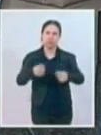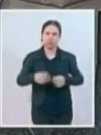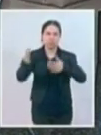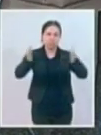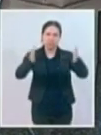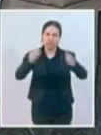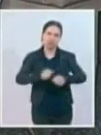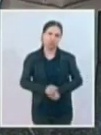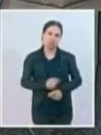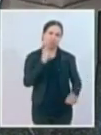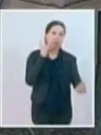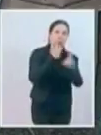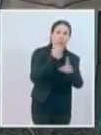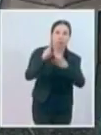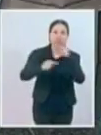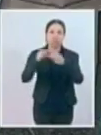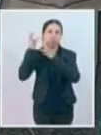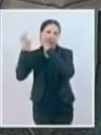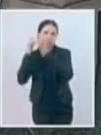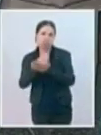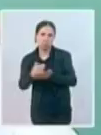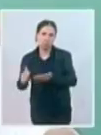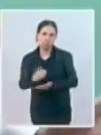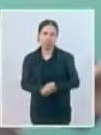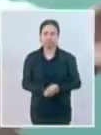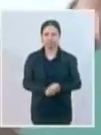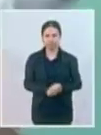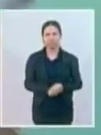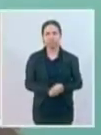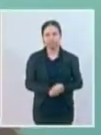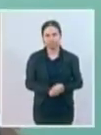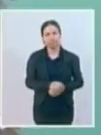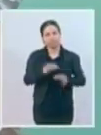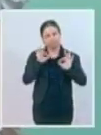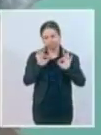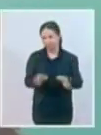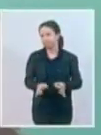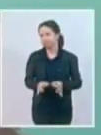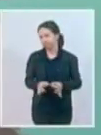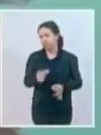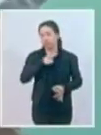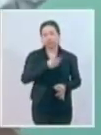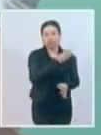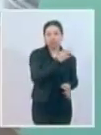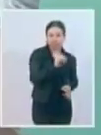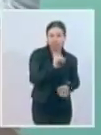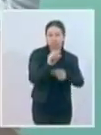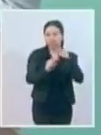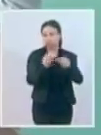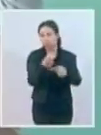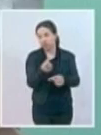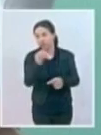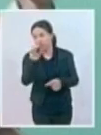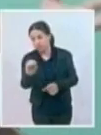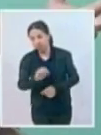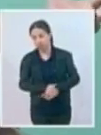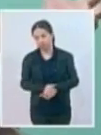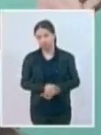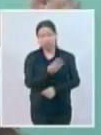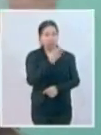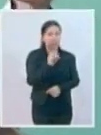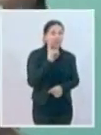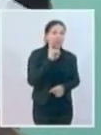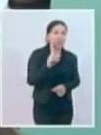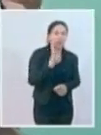de diagnóstico quanto para o início de tratamento. Exatamente. Então, nós temos aí, ó, 30, 60. É. 30 dias é tempo